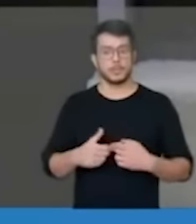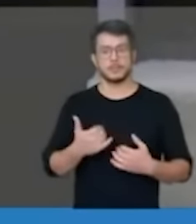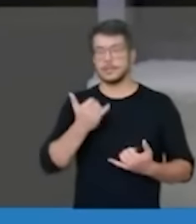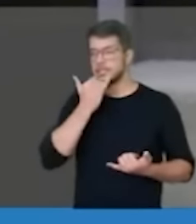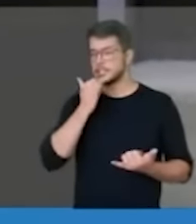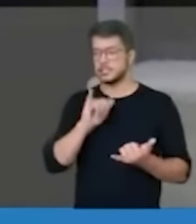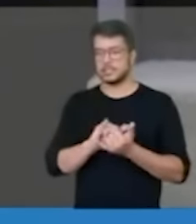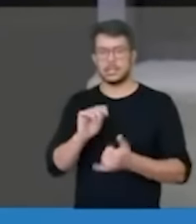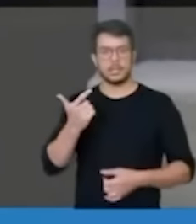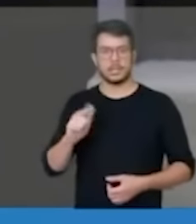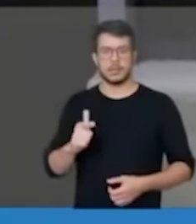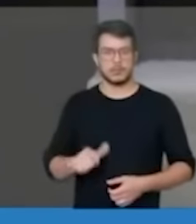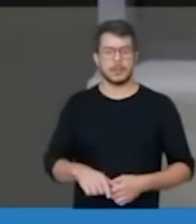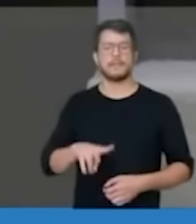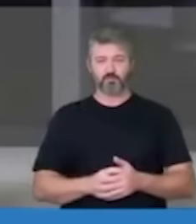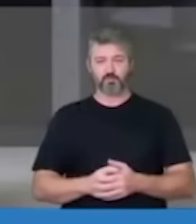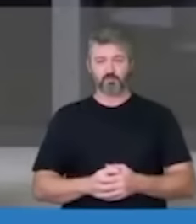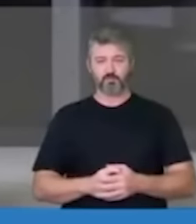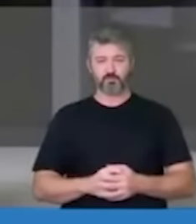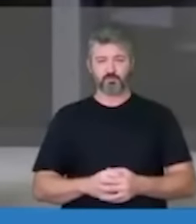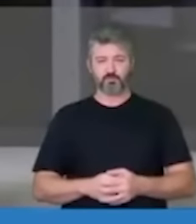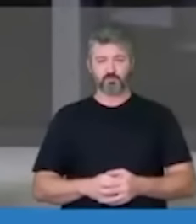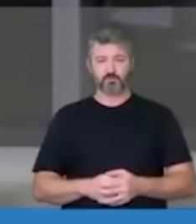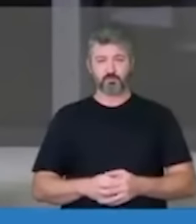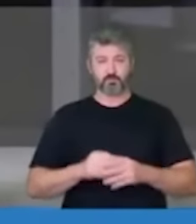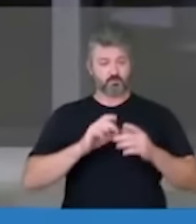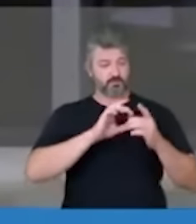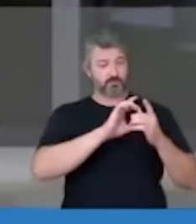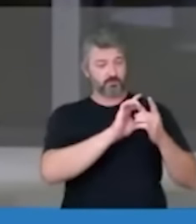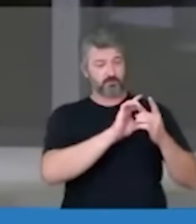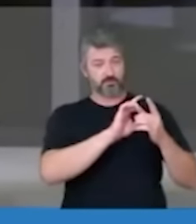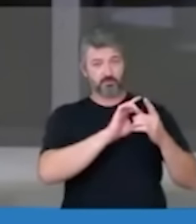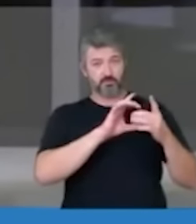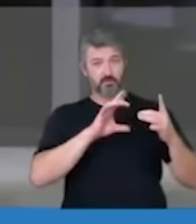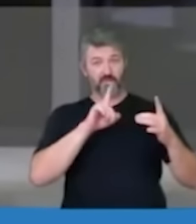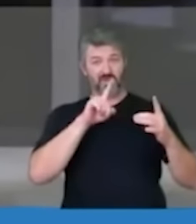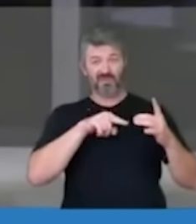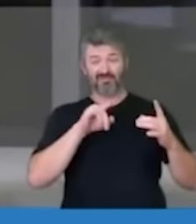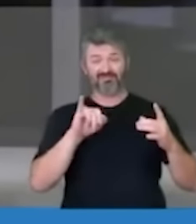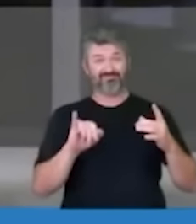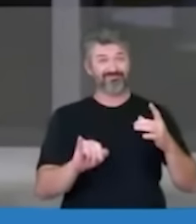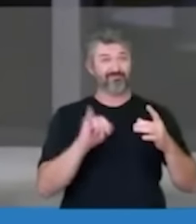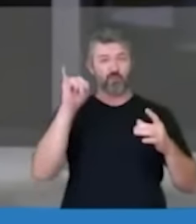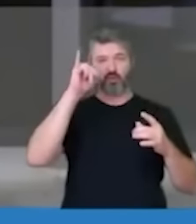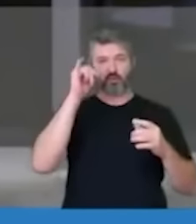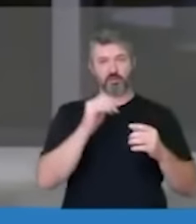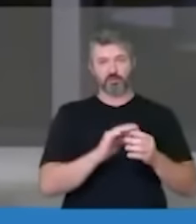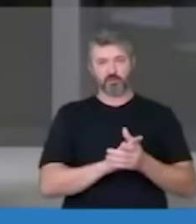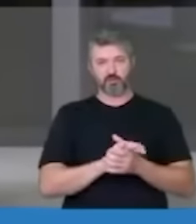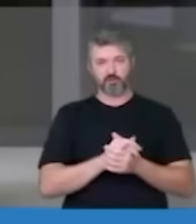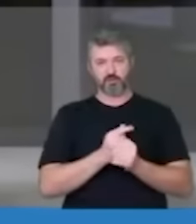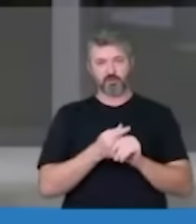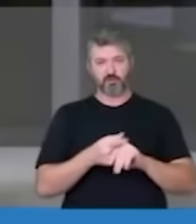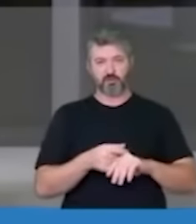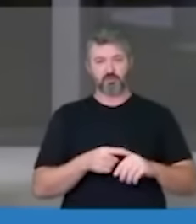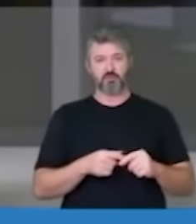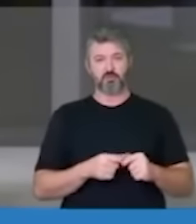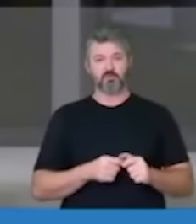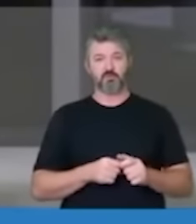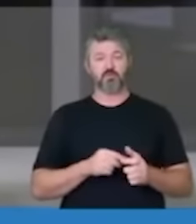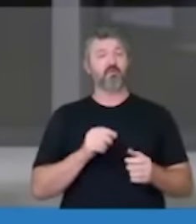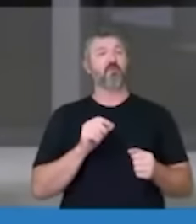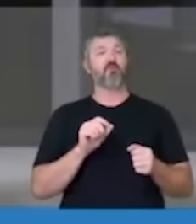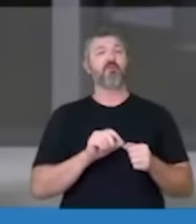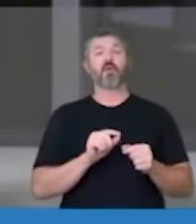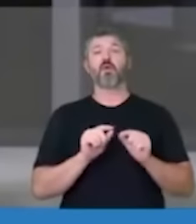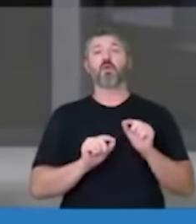anistia. Paguem pelos crimes que cometeram. A democracia ela é fundamental e ela é feita